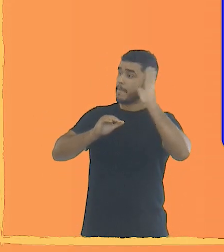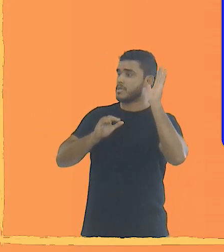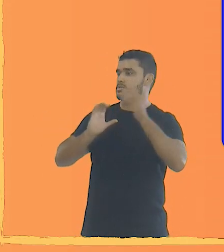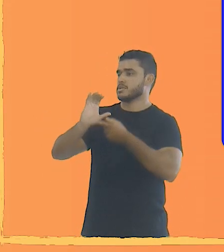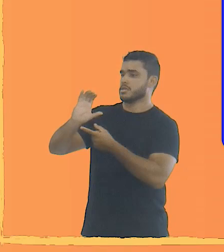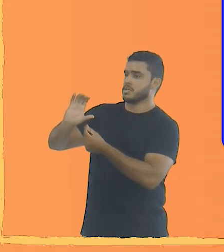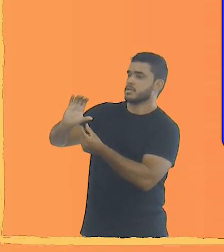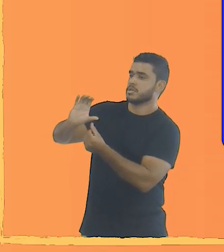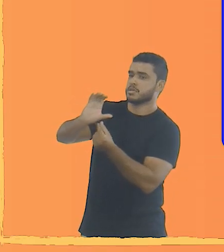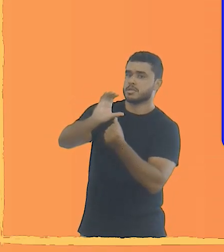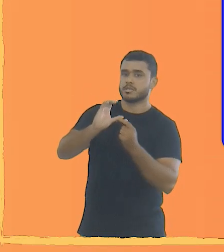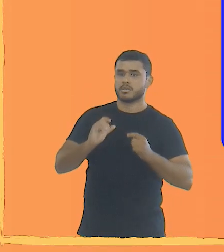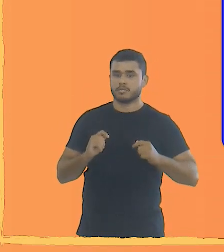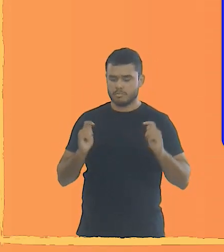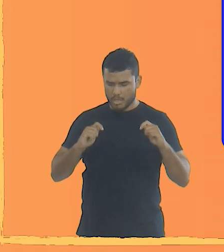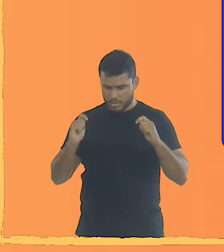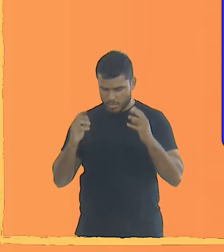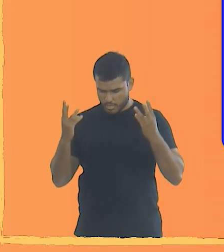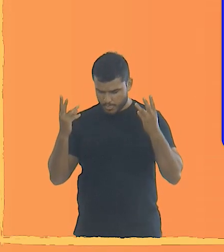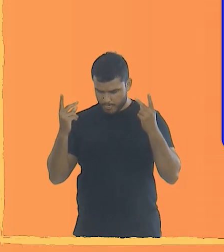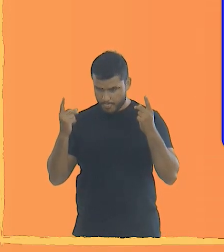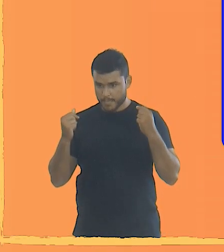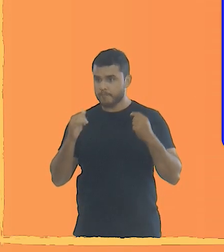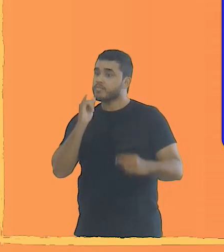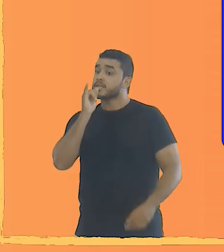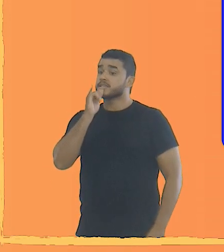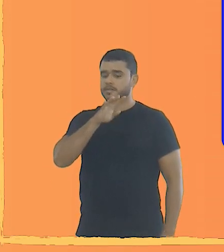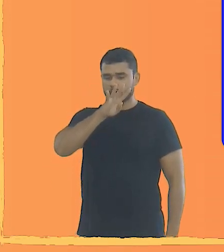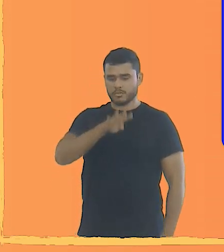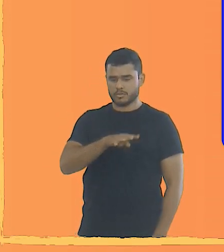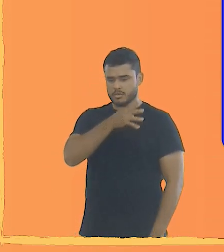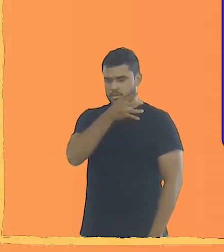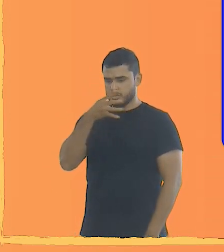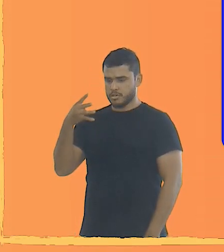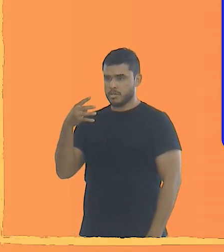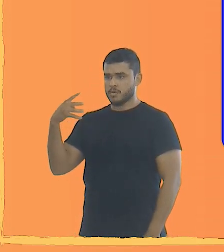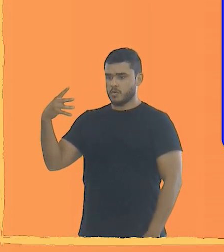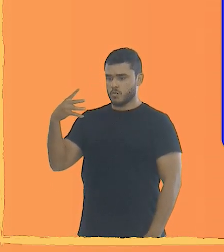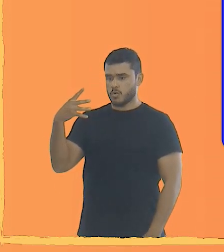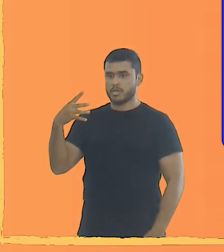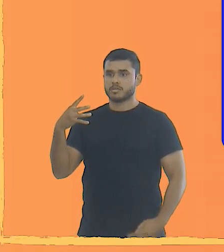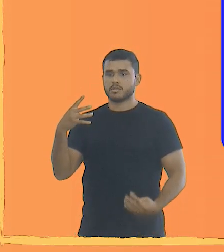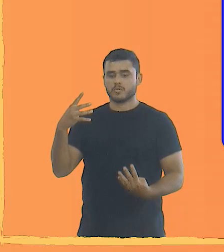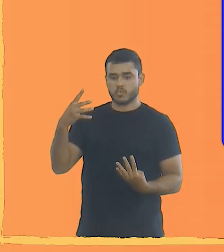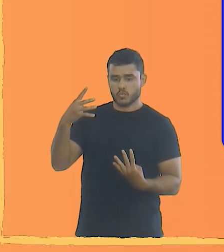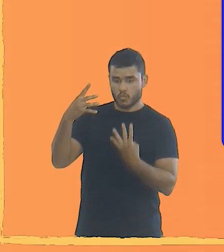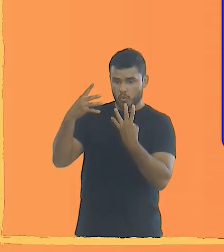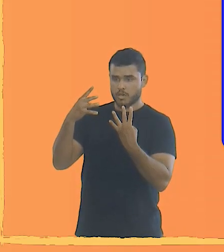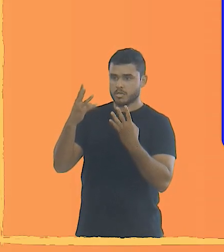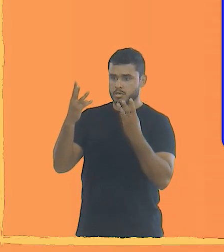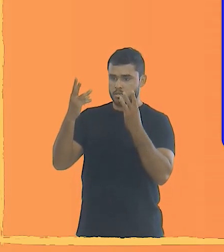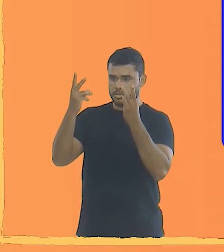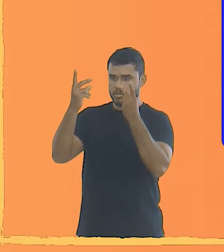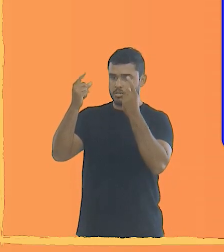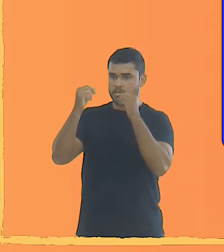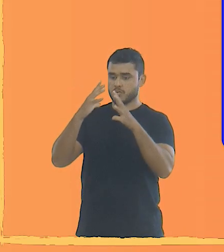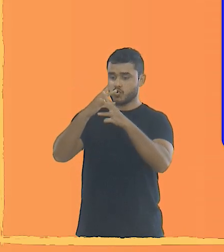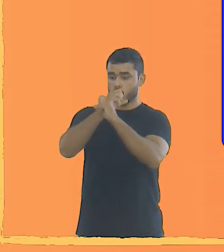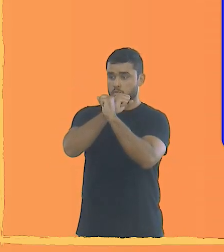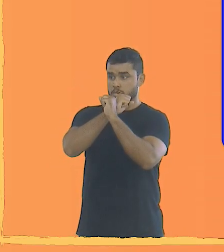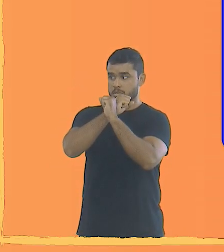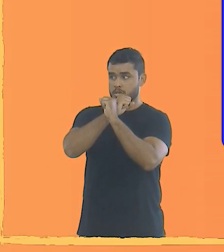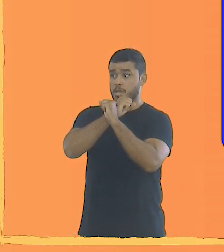quantidade de possibilidades de fazer o pedido. Então o que é que eu preciso fazer nessa questão inicialmente? Determinar